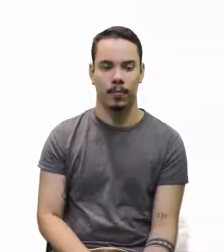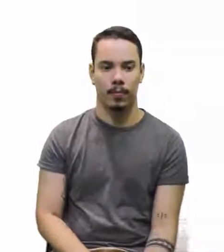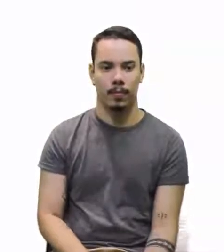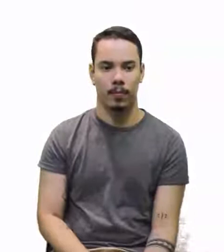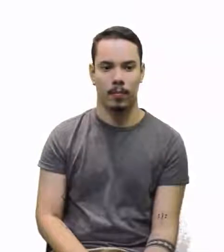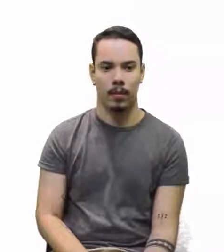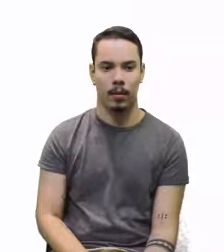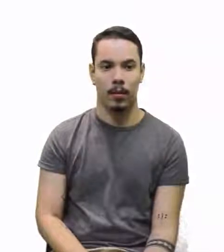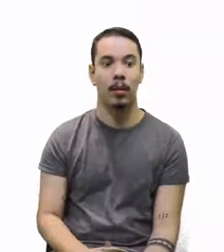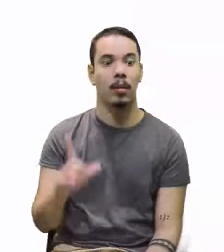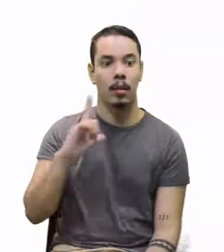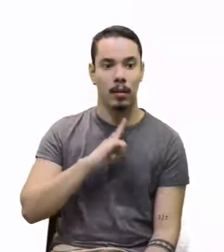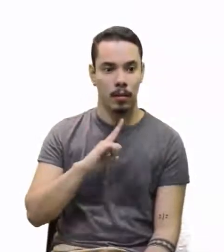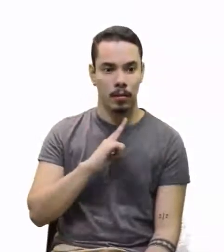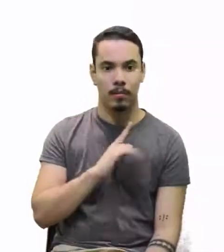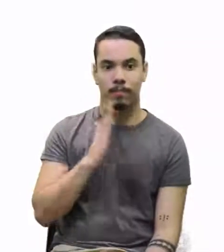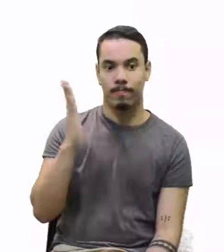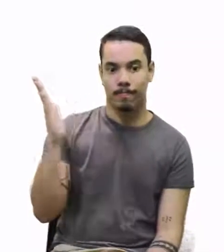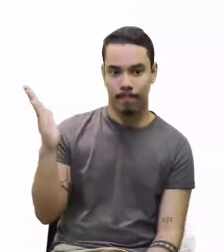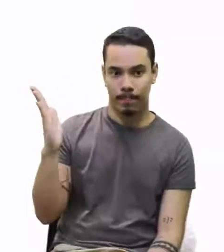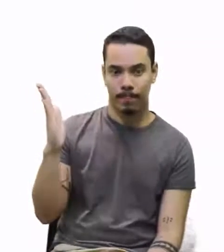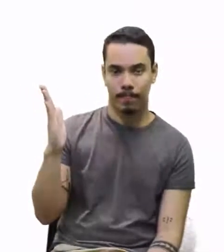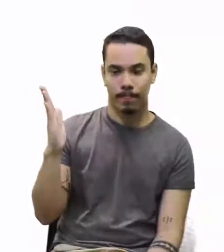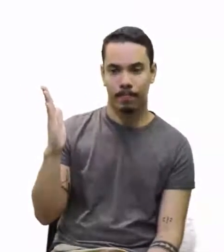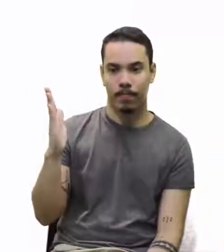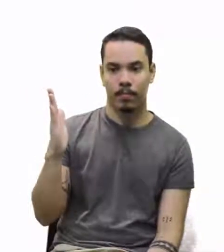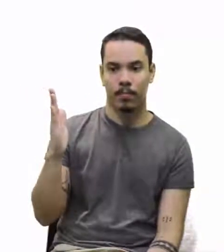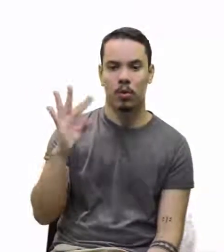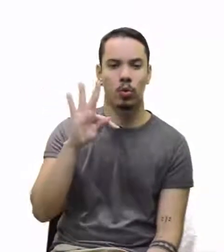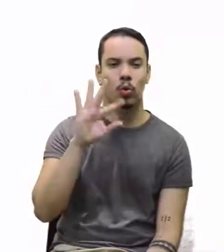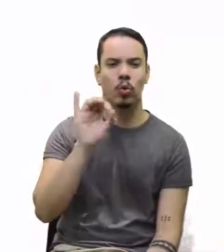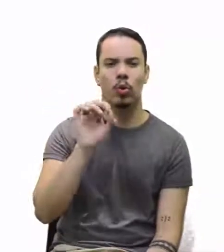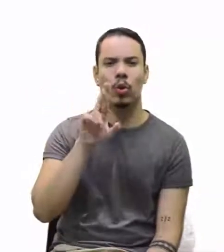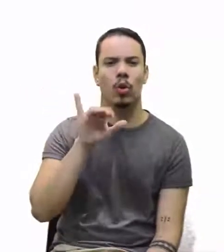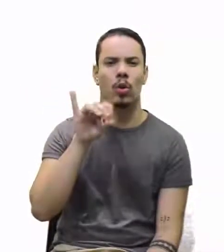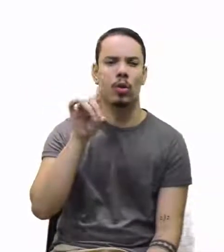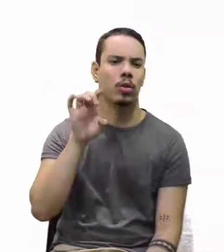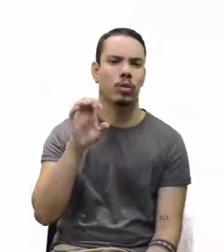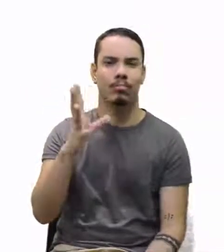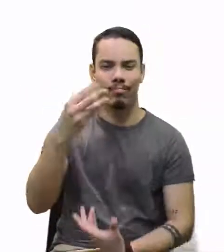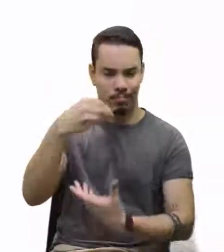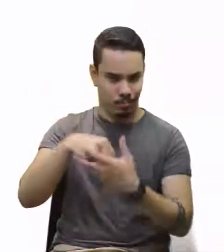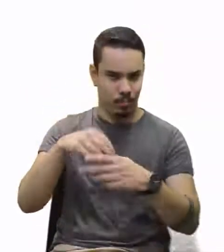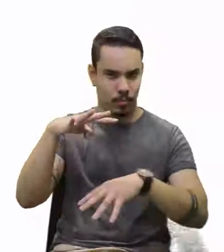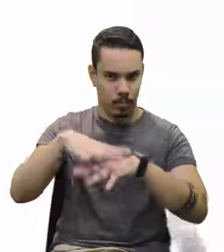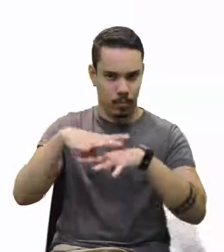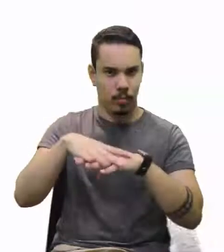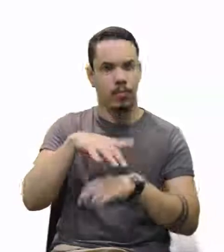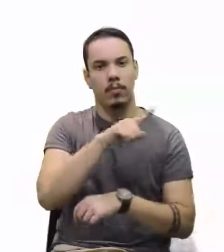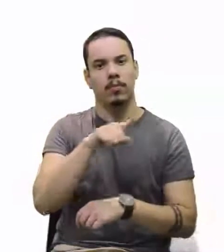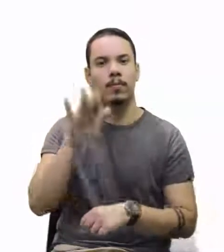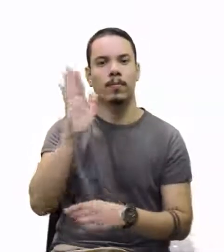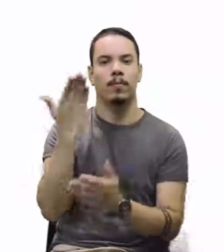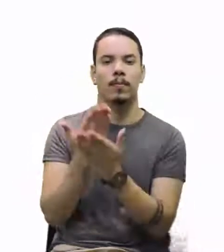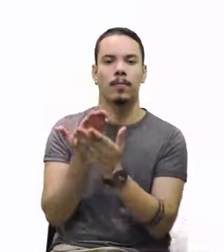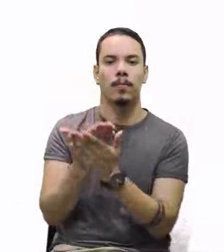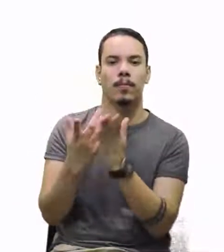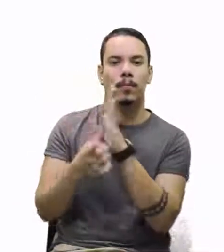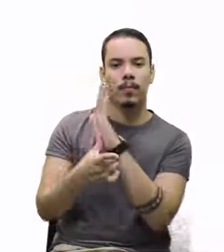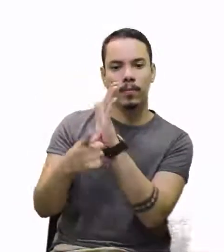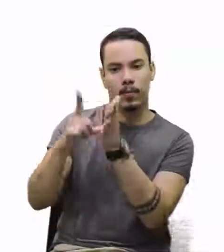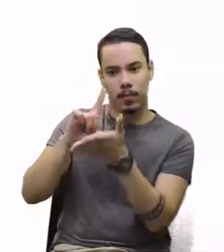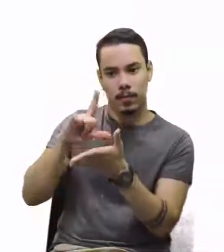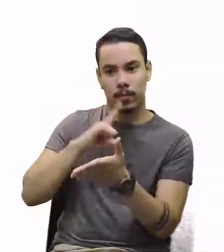Bobinas toroidais. Um toroide, em matemática, vocês veem isso aí, né? Então, você tem